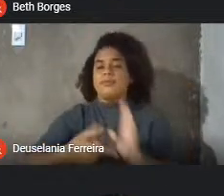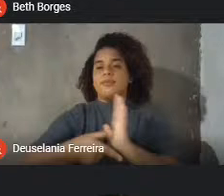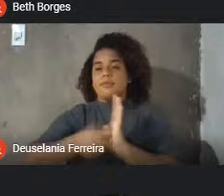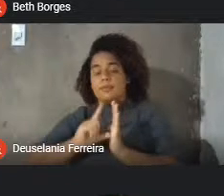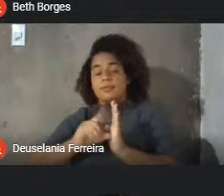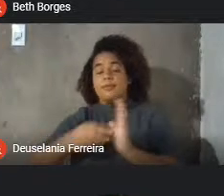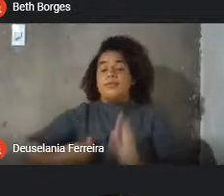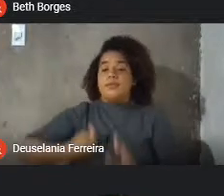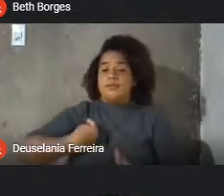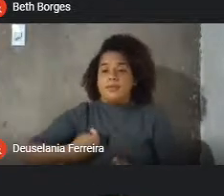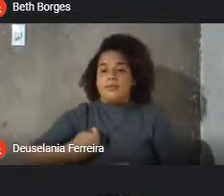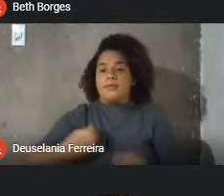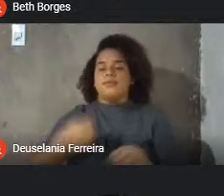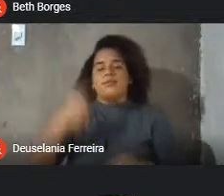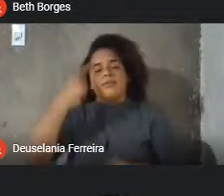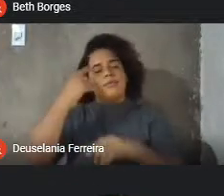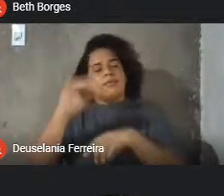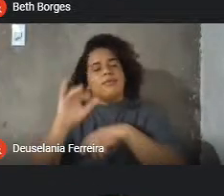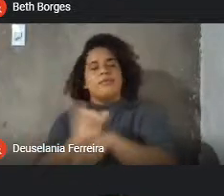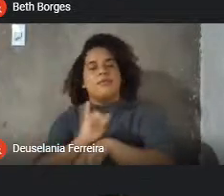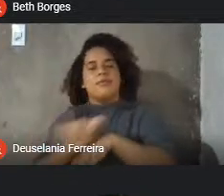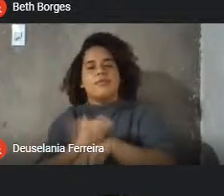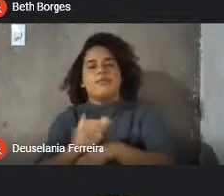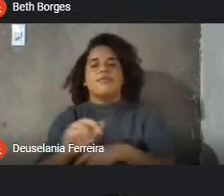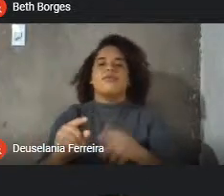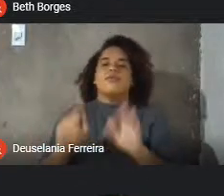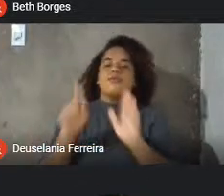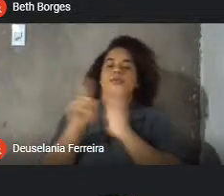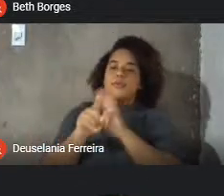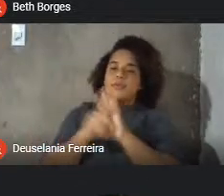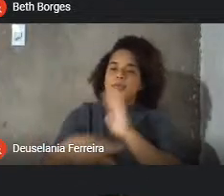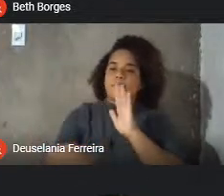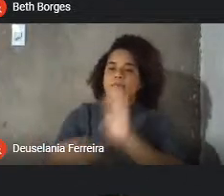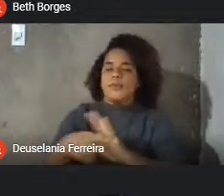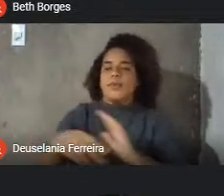utiliza outras técnicas, como questionamento socrático, como